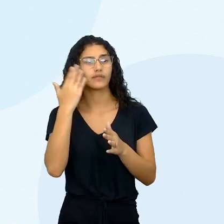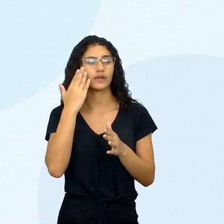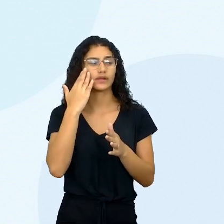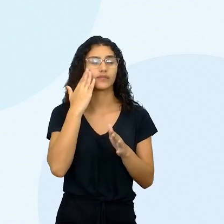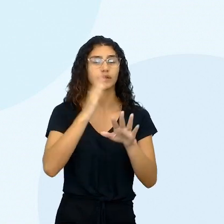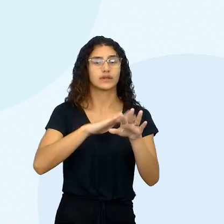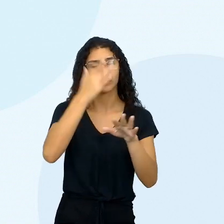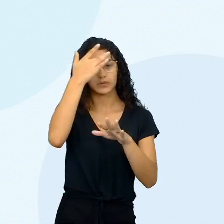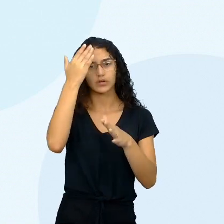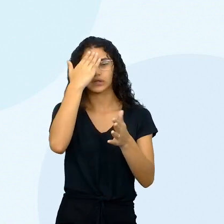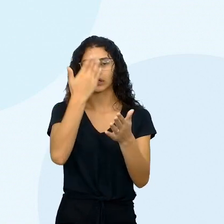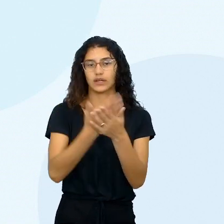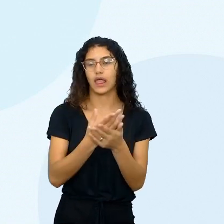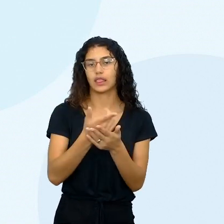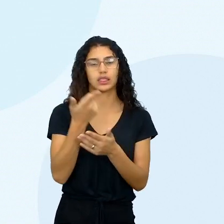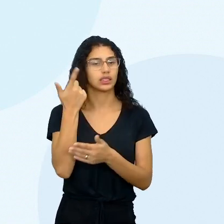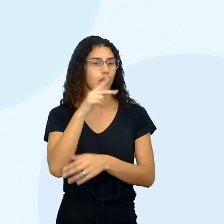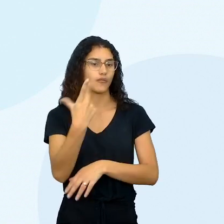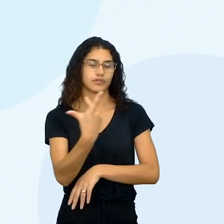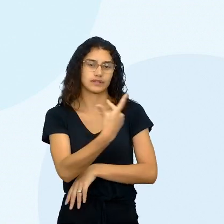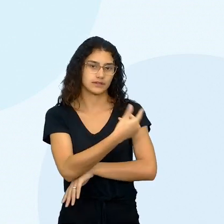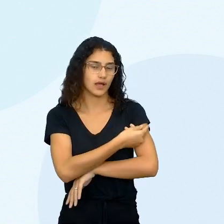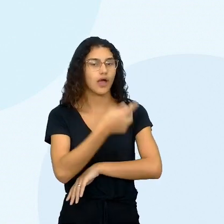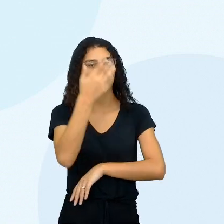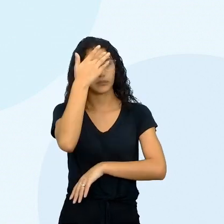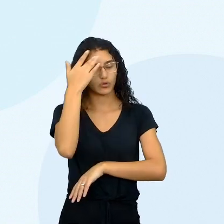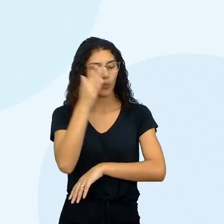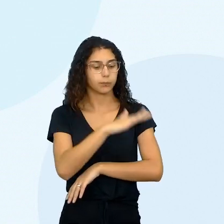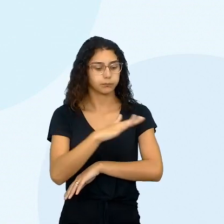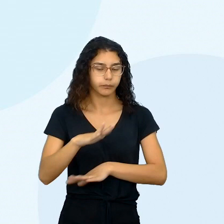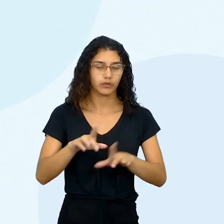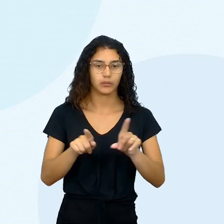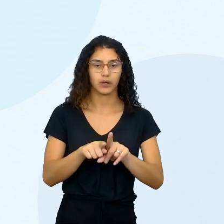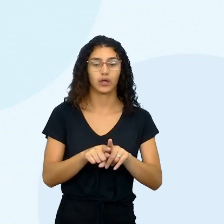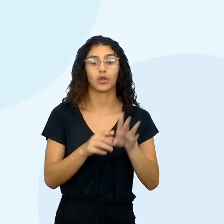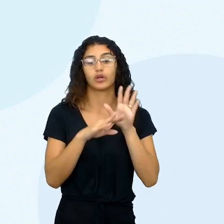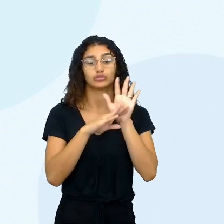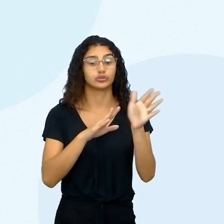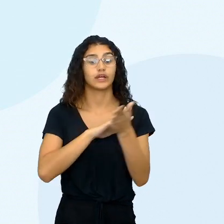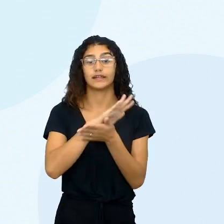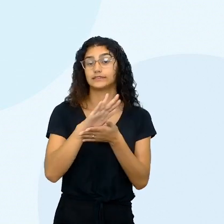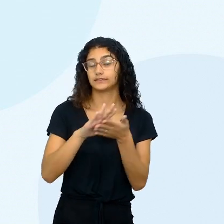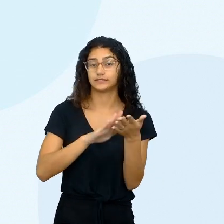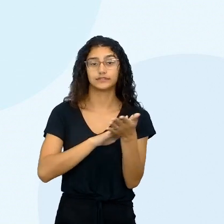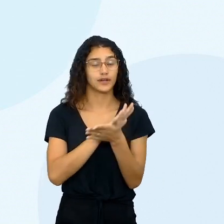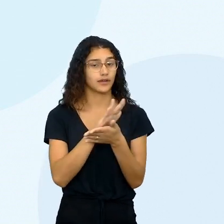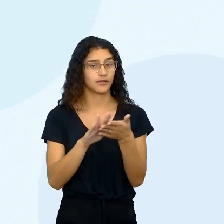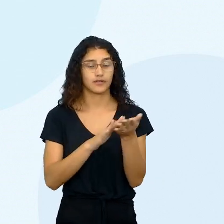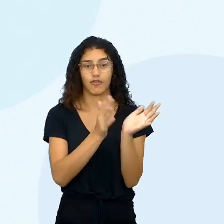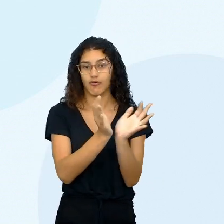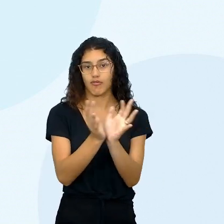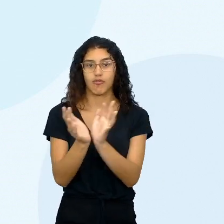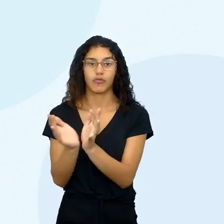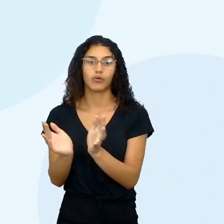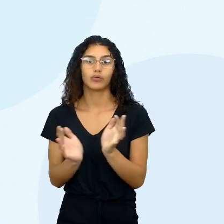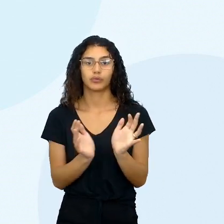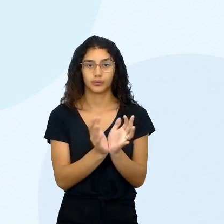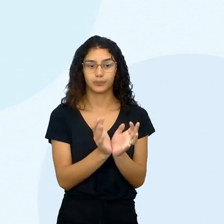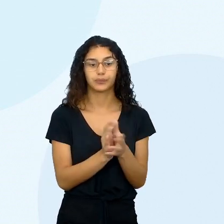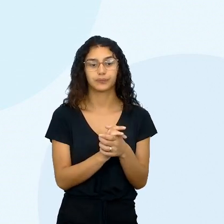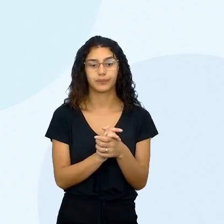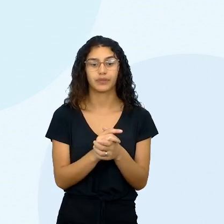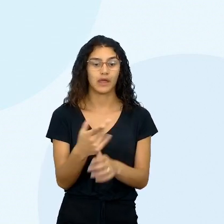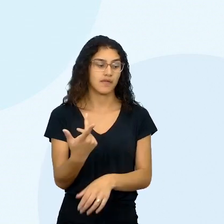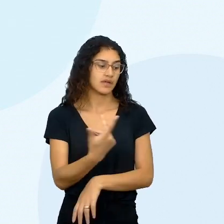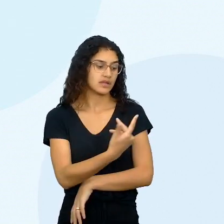seus filhos, né? Que são esses grupos anti-vacinas, que não colaboram em absolutamente nada com o coletivo, né? Porque a